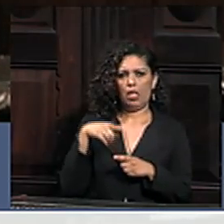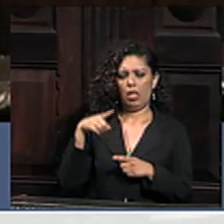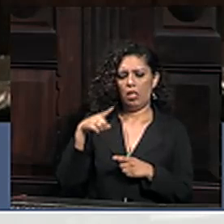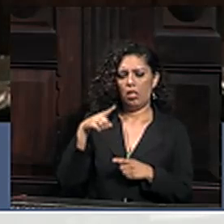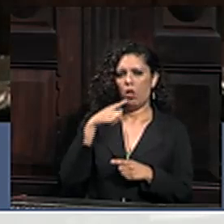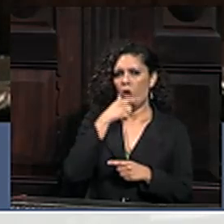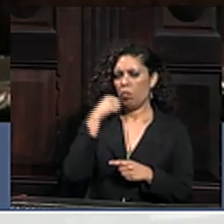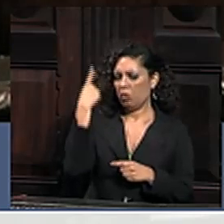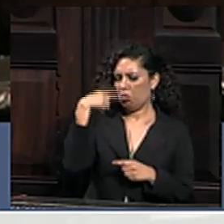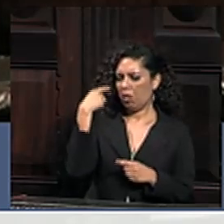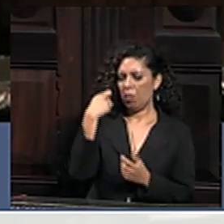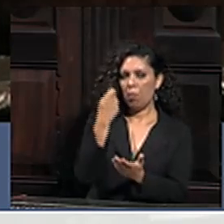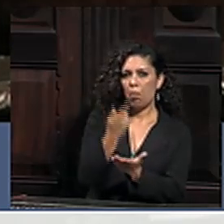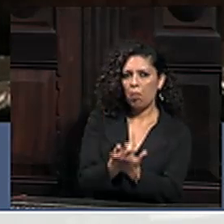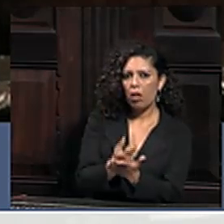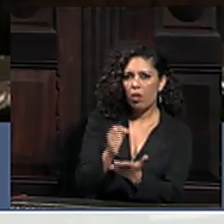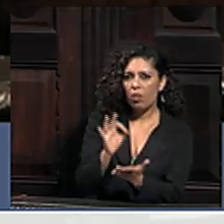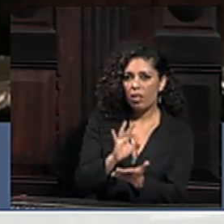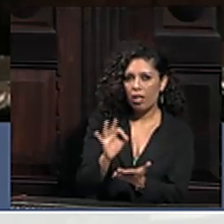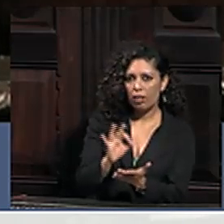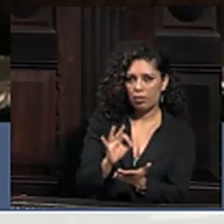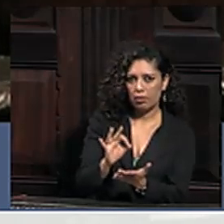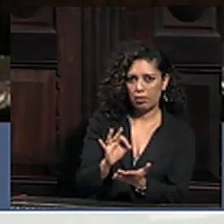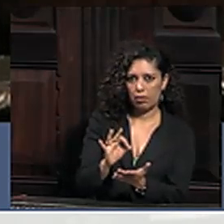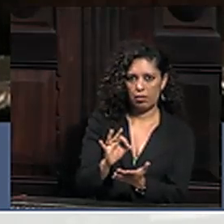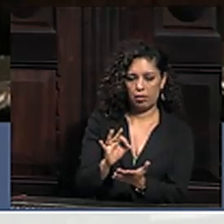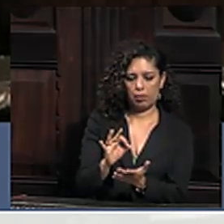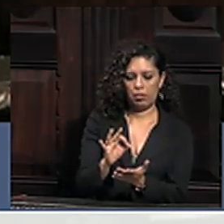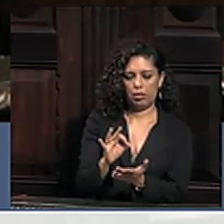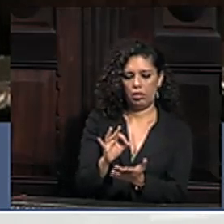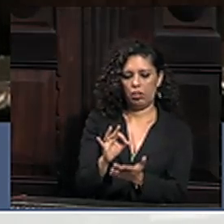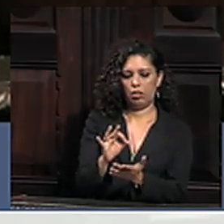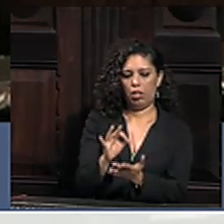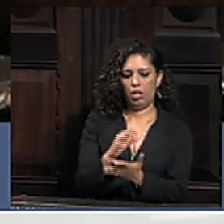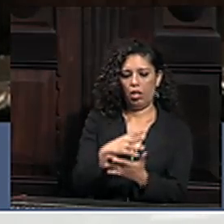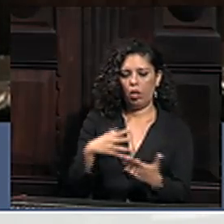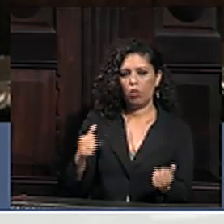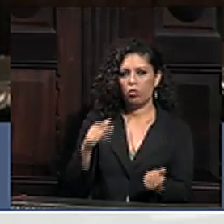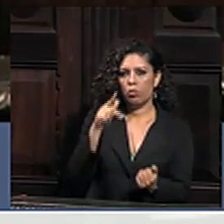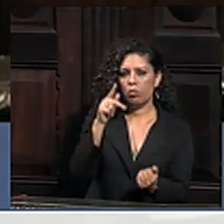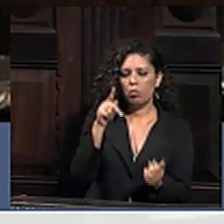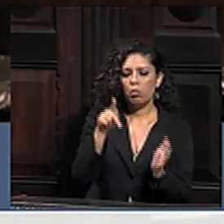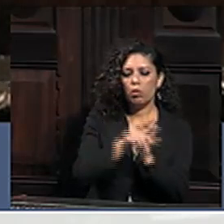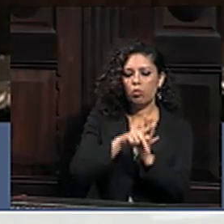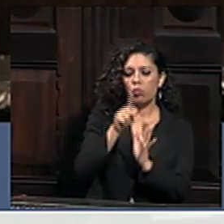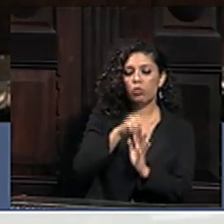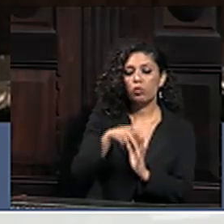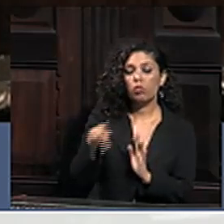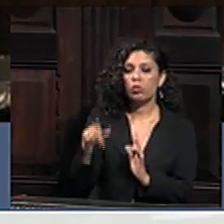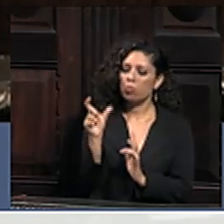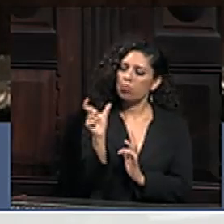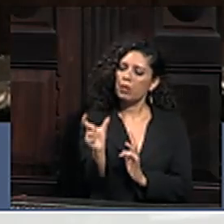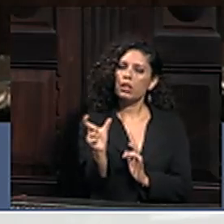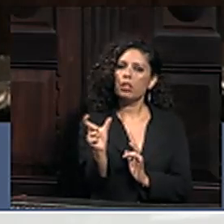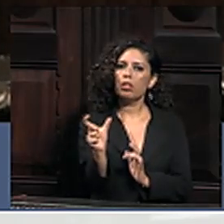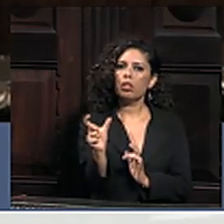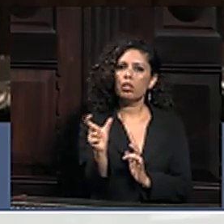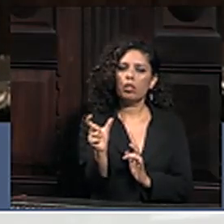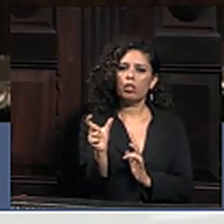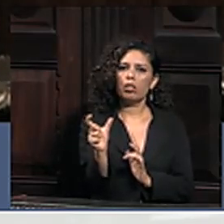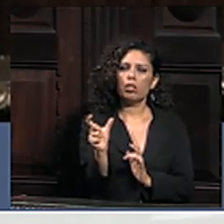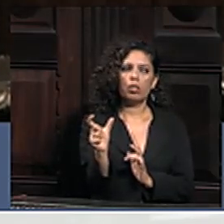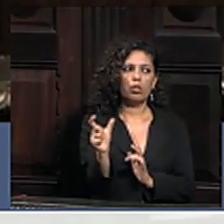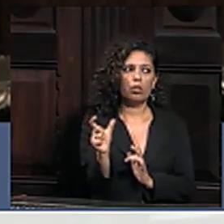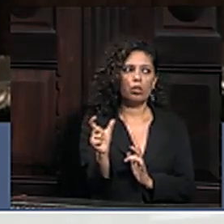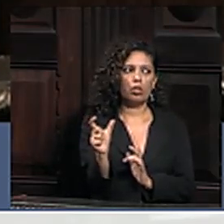regência, que é o que se paga ao professor que tem uma matrícula, uma rede pública de ensino, que faz uma dobrada de carga